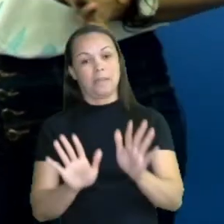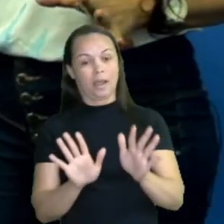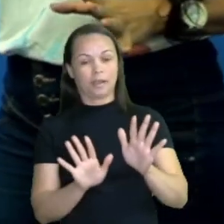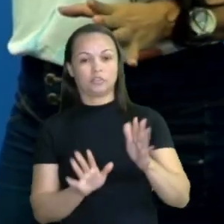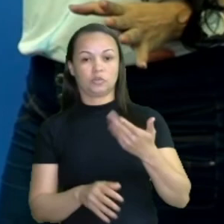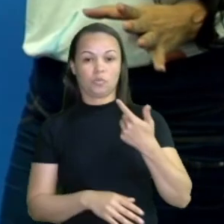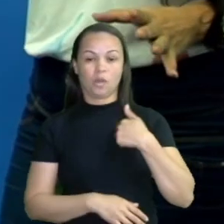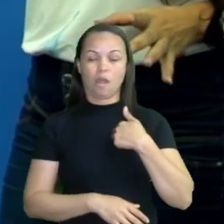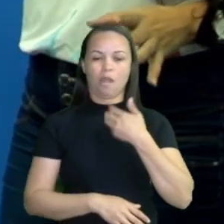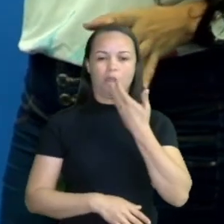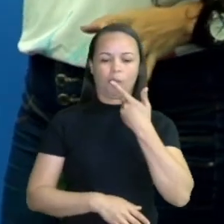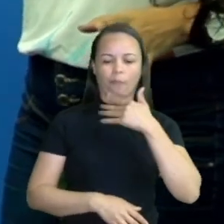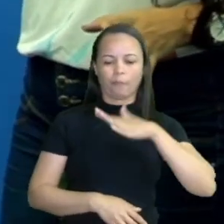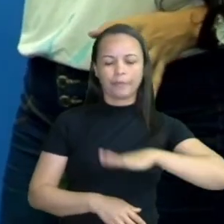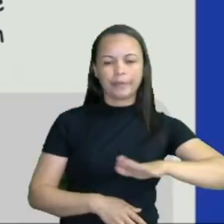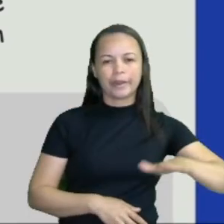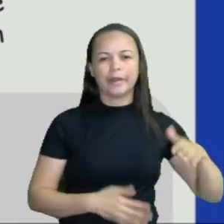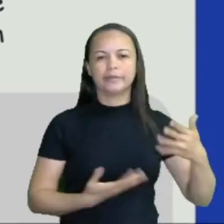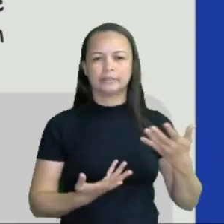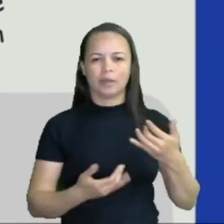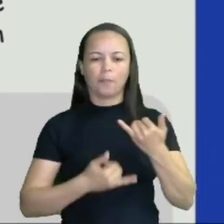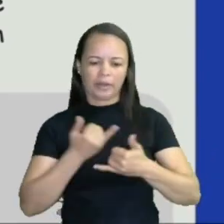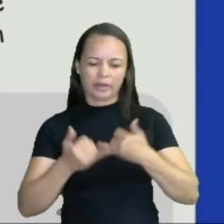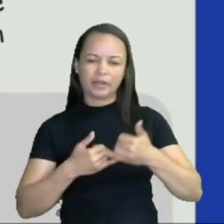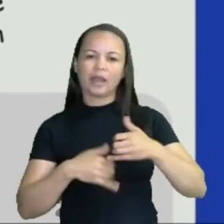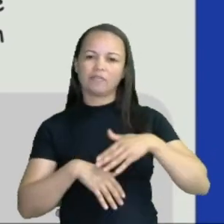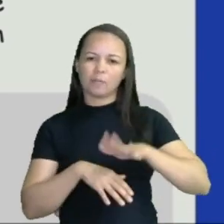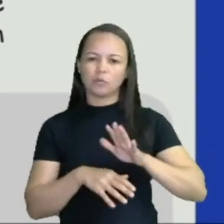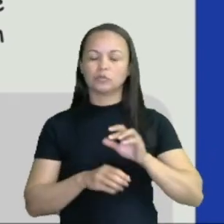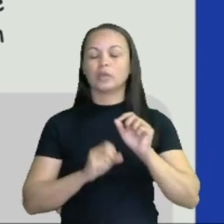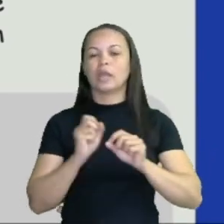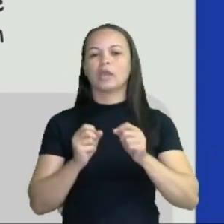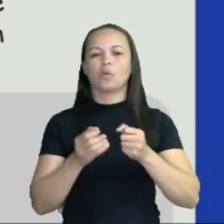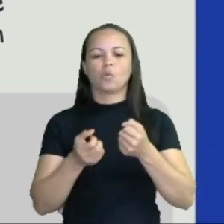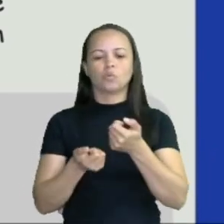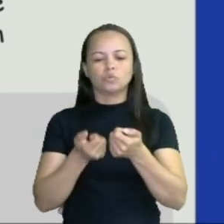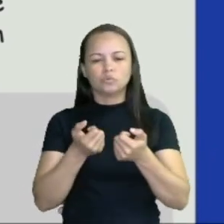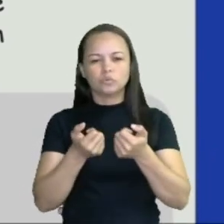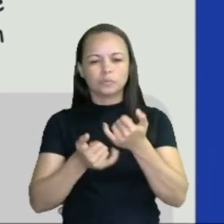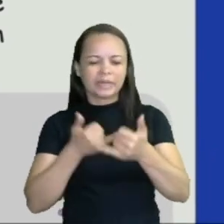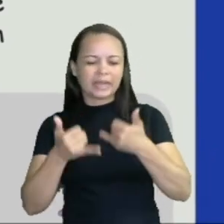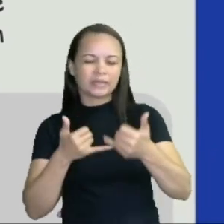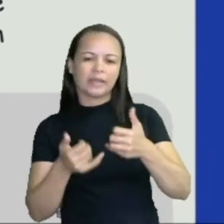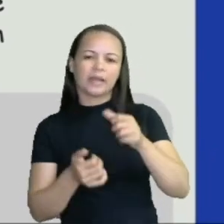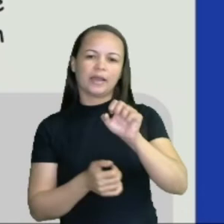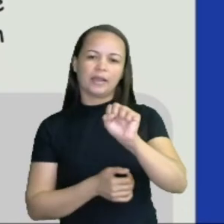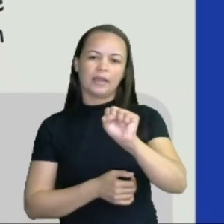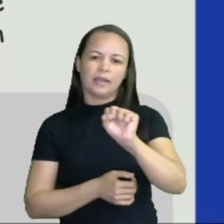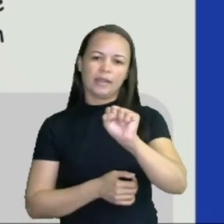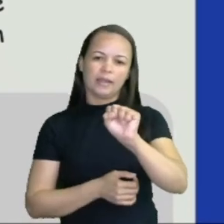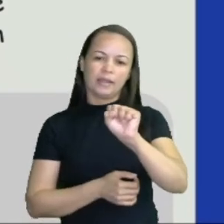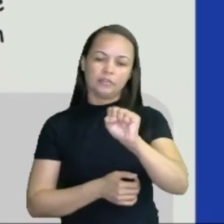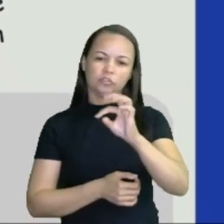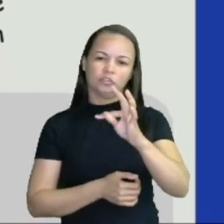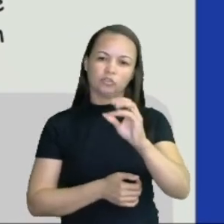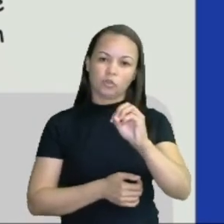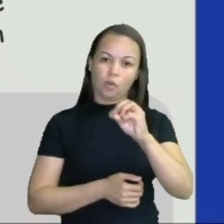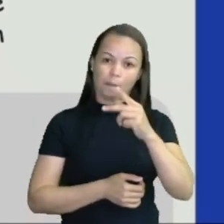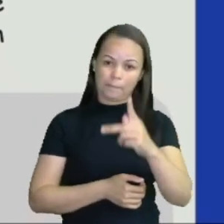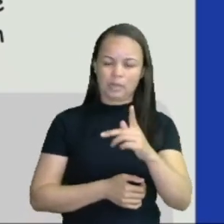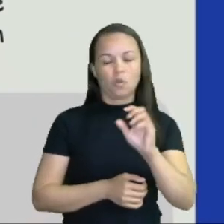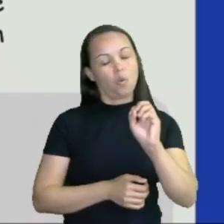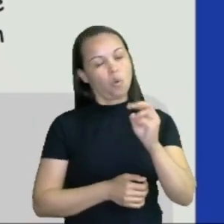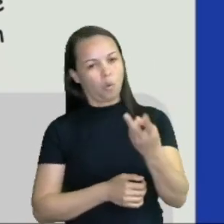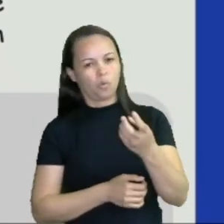era... Aqui chama de stop, né? O jogo stop, também conhecido como adedanha ou adedonha. Eu conhecia como